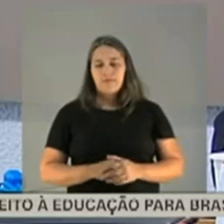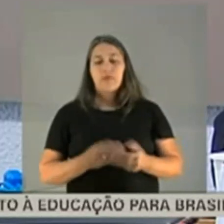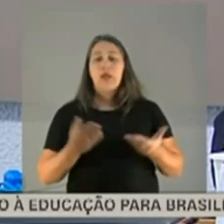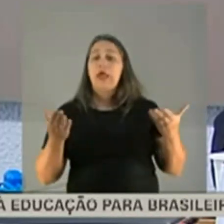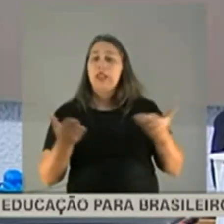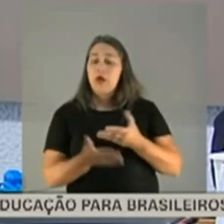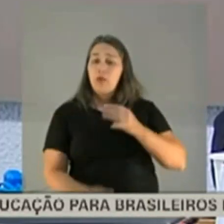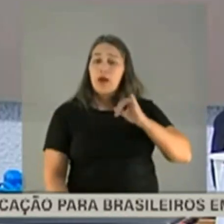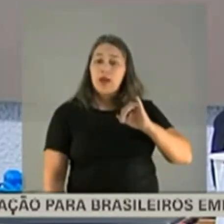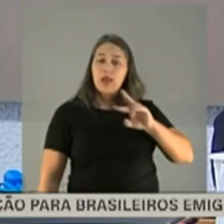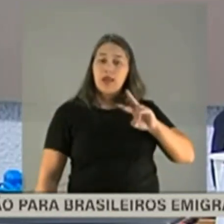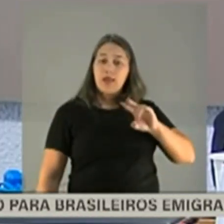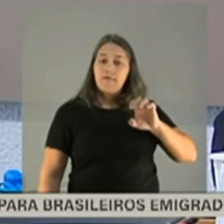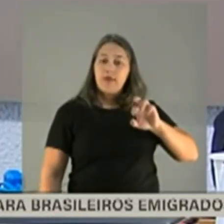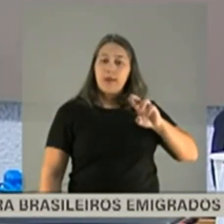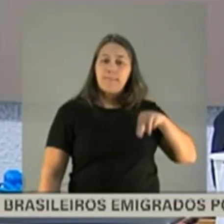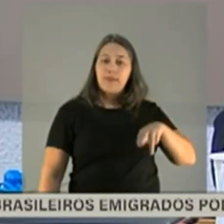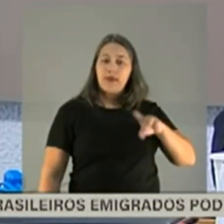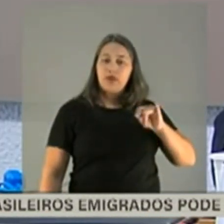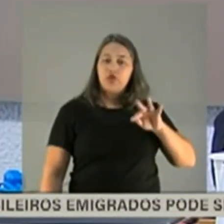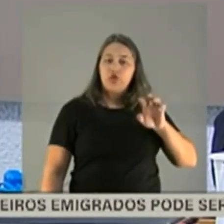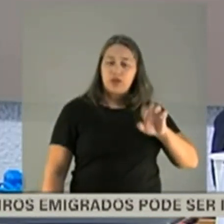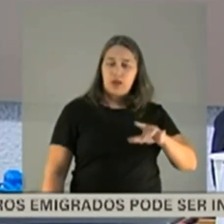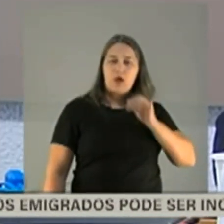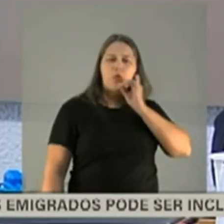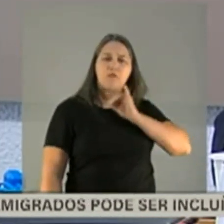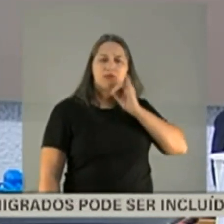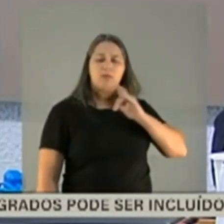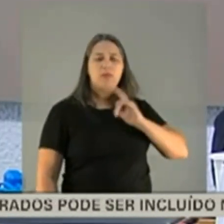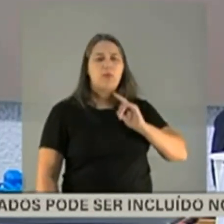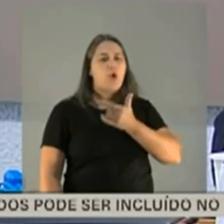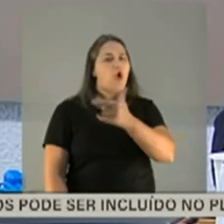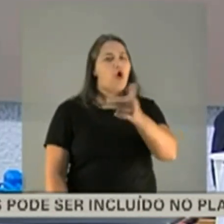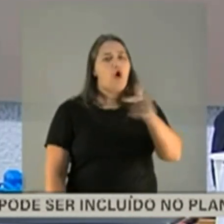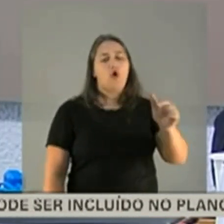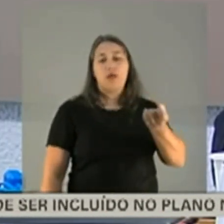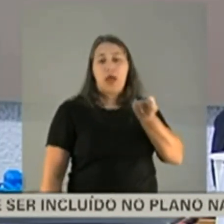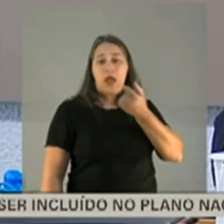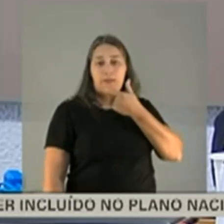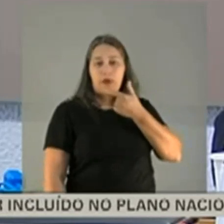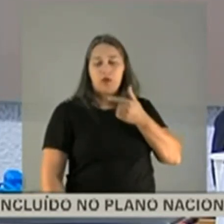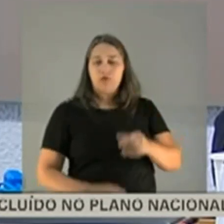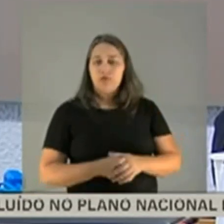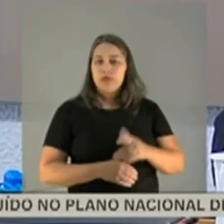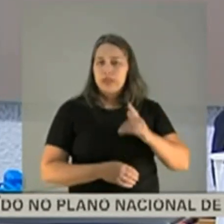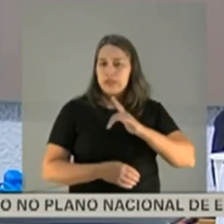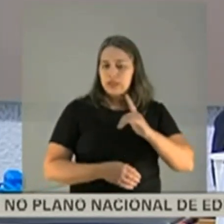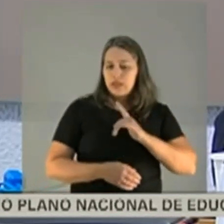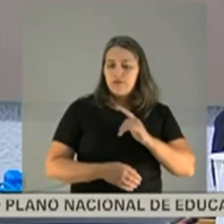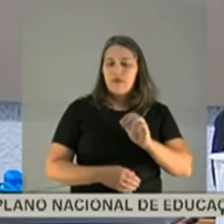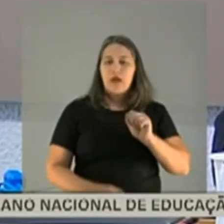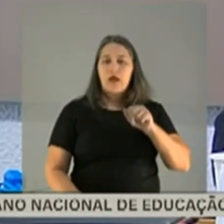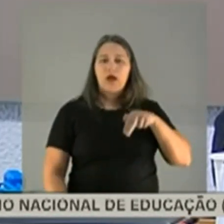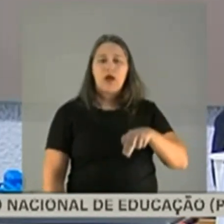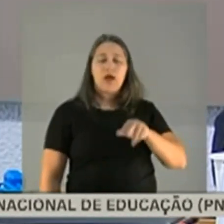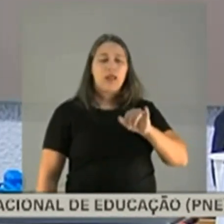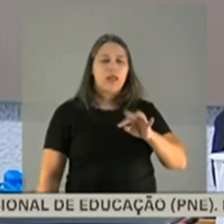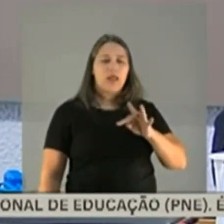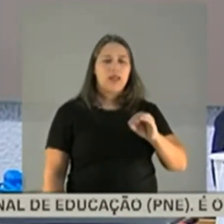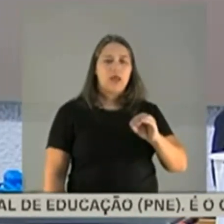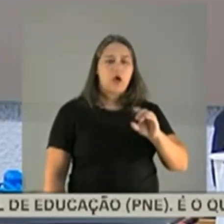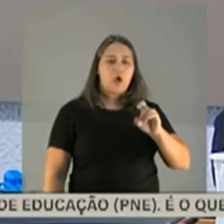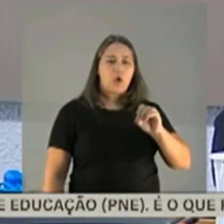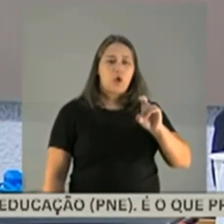ivermectina é um exemplo. Depois, nós temos várias outras drogas com ensaios clínicos randomizados. A nitazoxanida